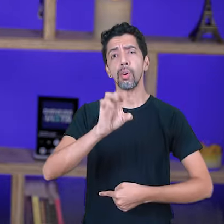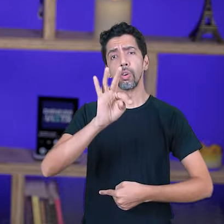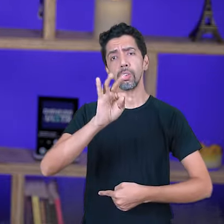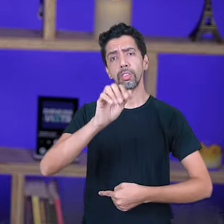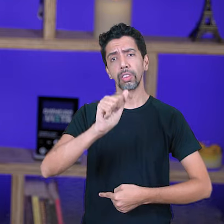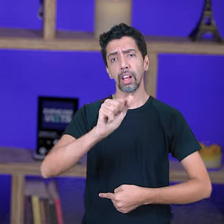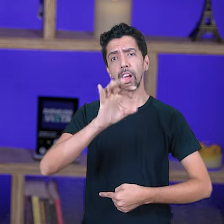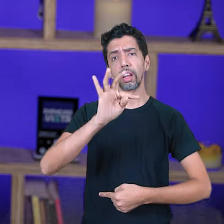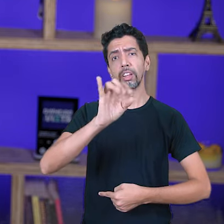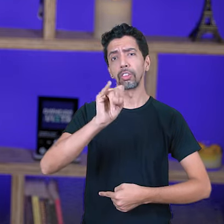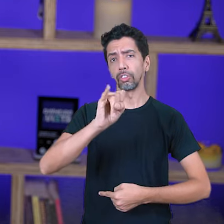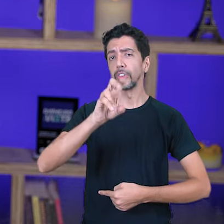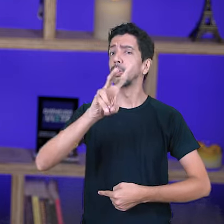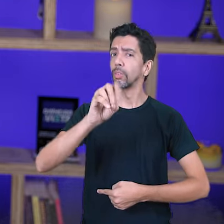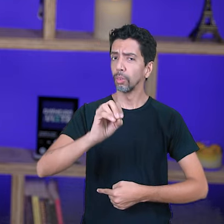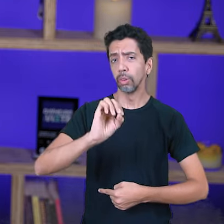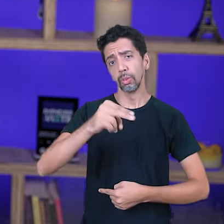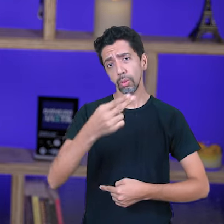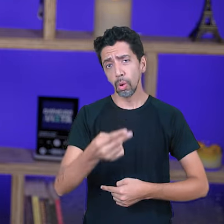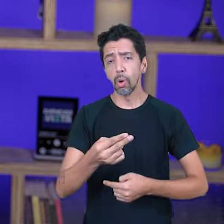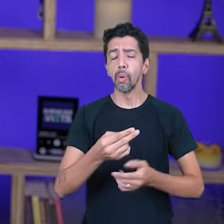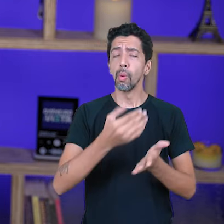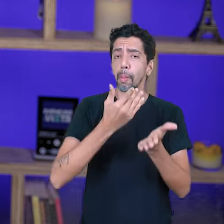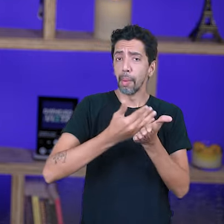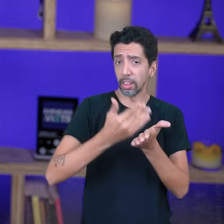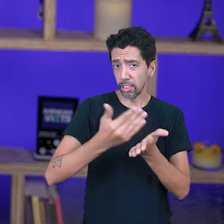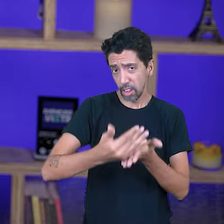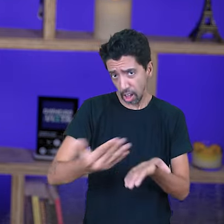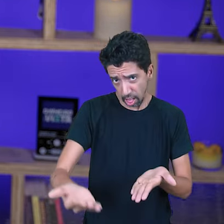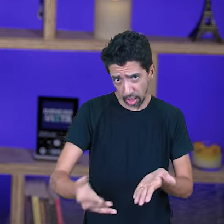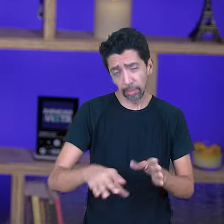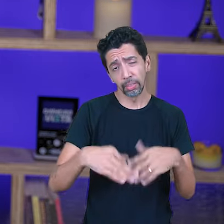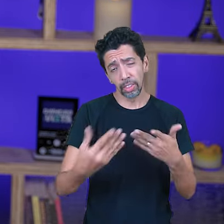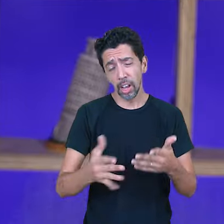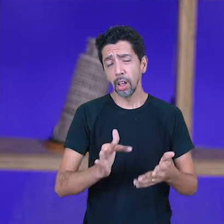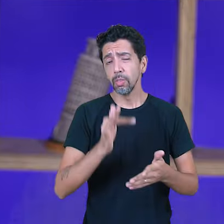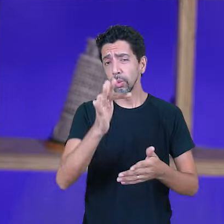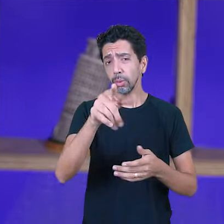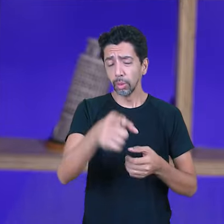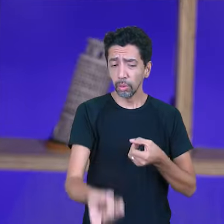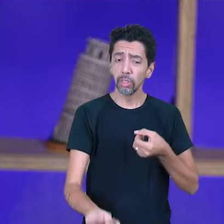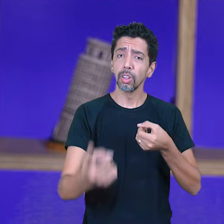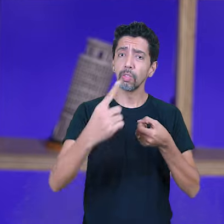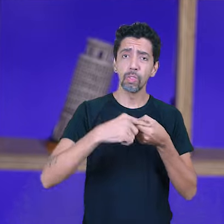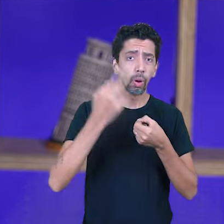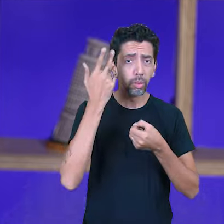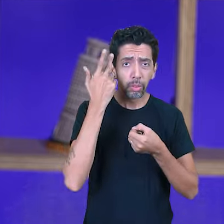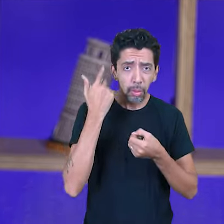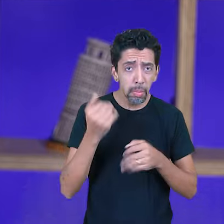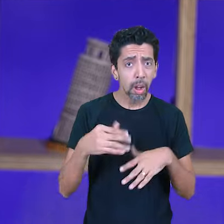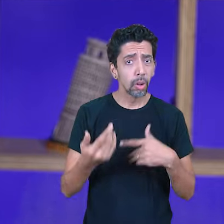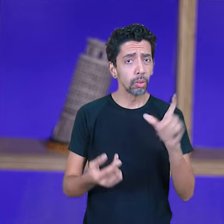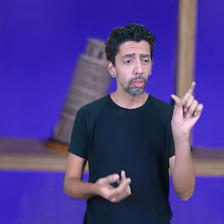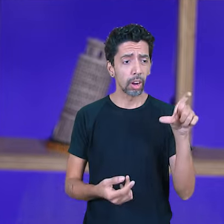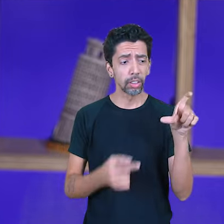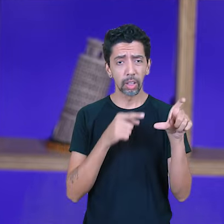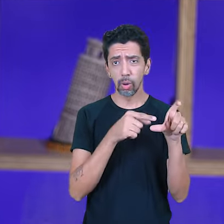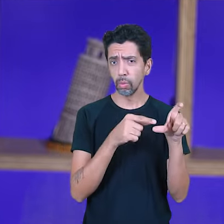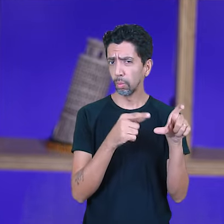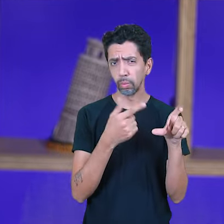cartão E você volta né a se restabelecer financeiramente e o seu cartão não foi cancelado